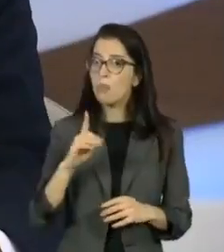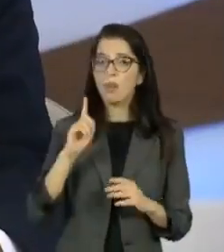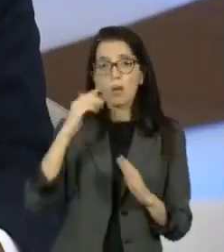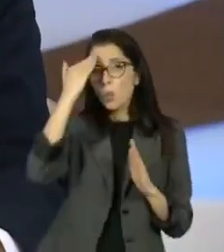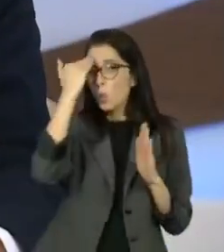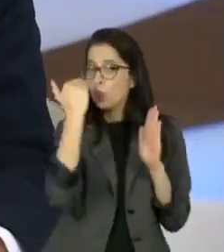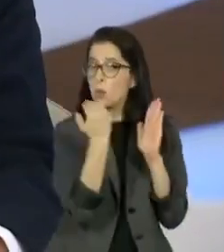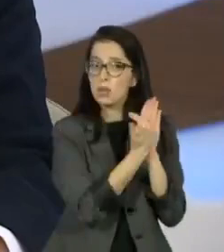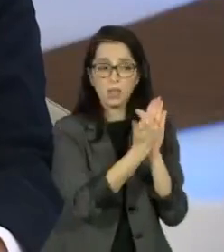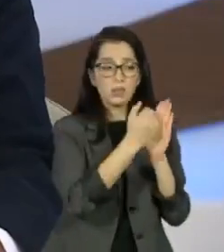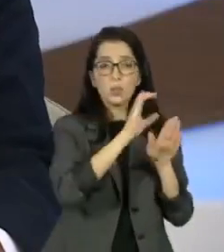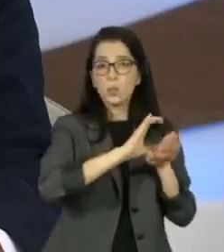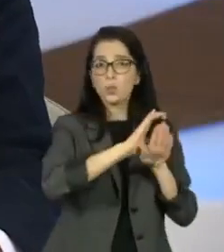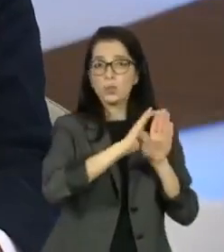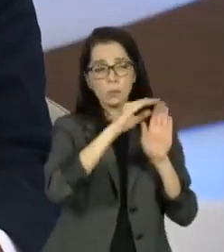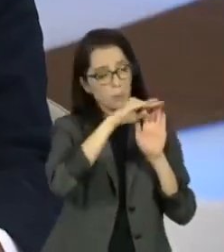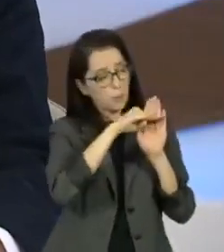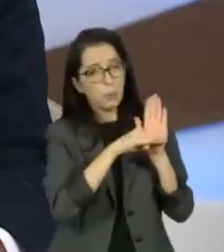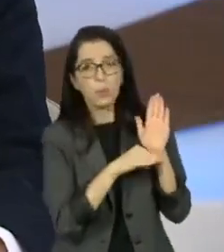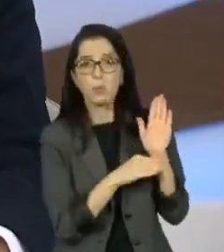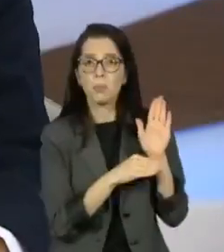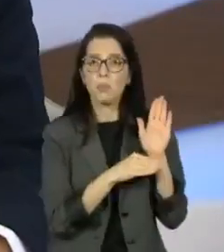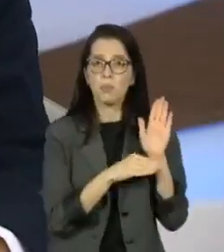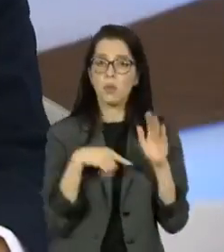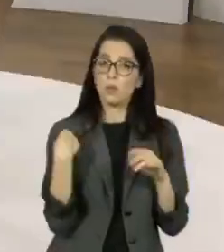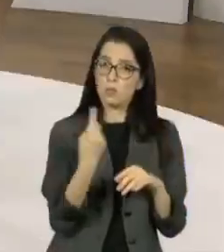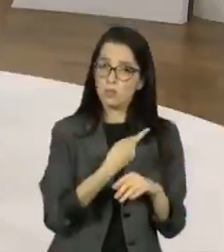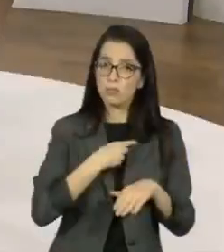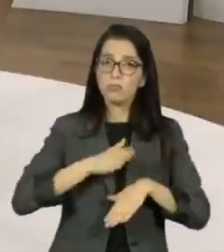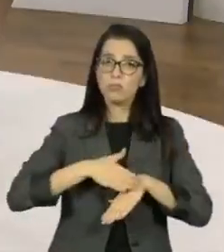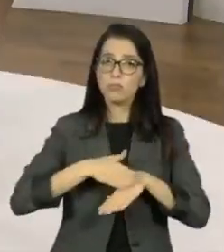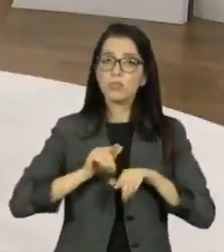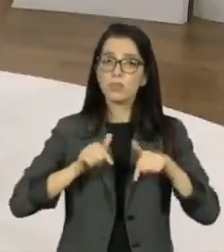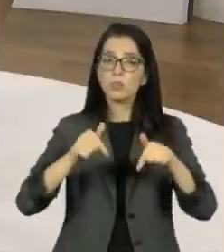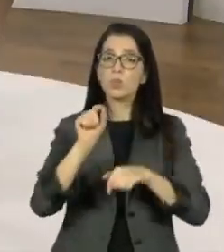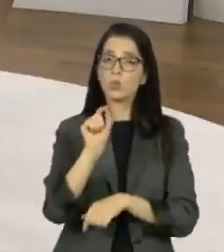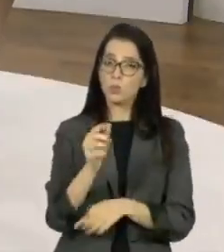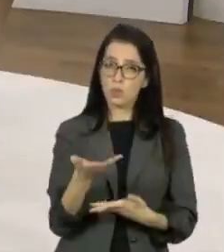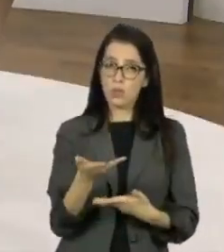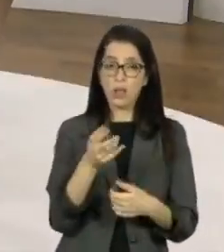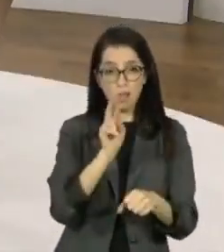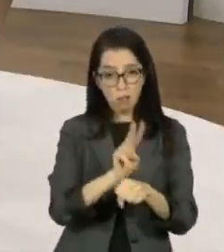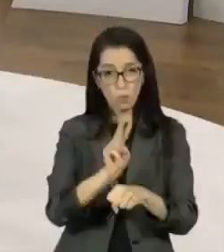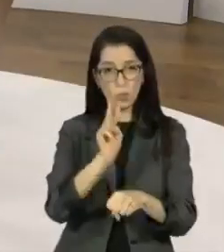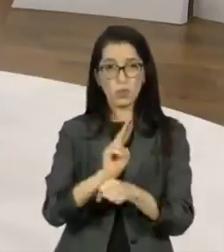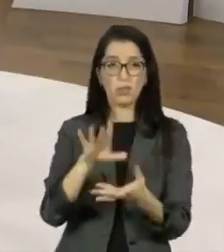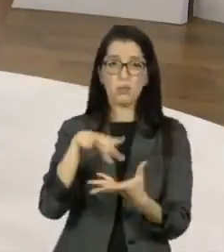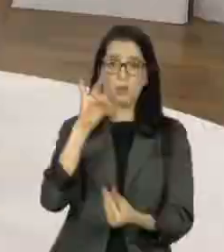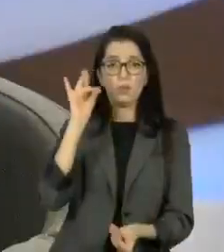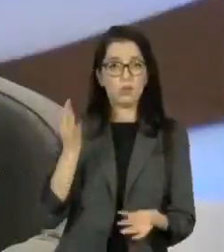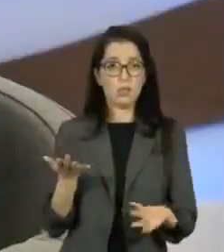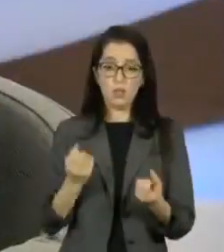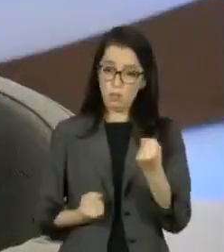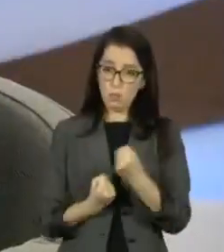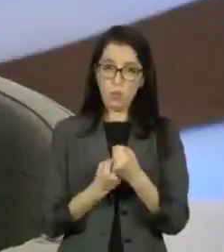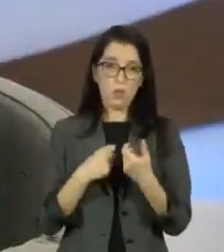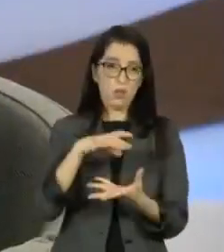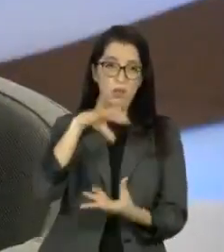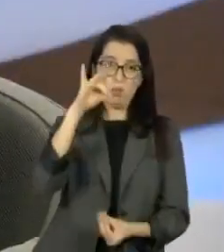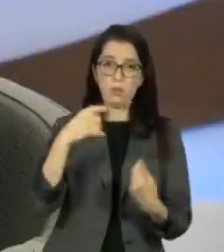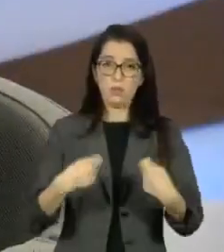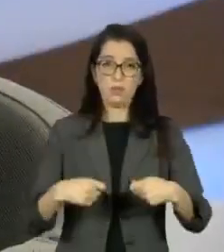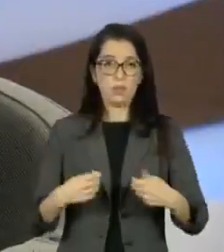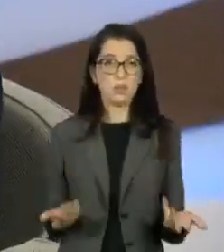esses posicionamentos que nós fizemos foram muito claros e objetivos, em favor da democracia, em favor do